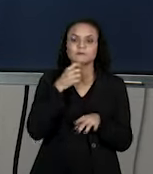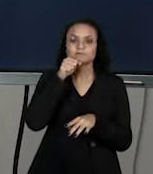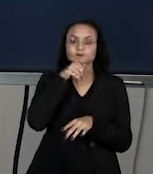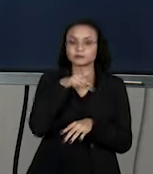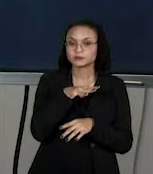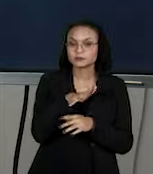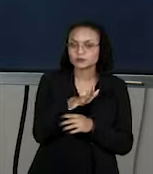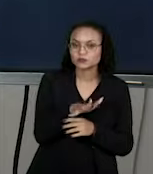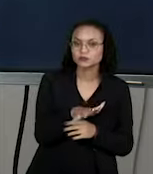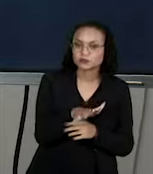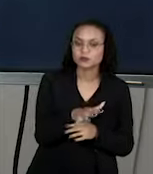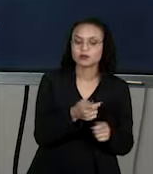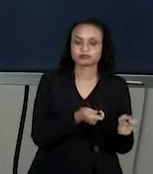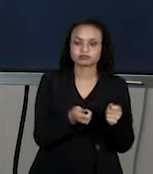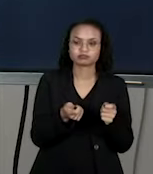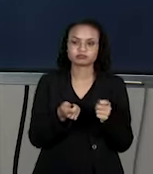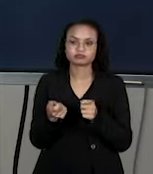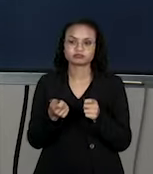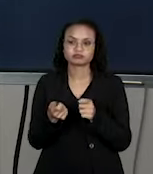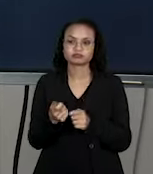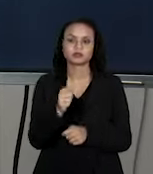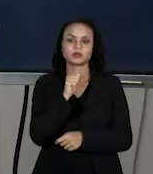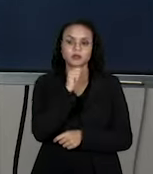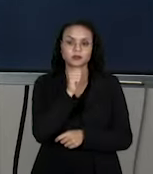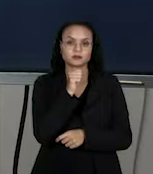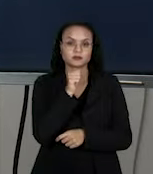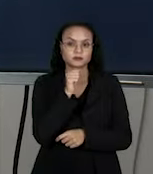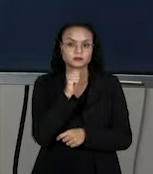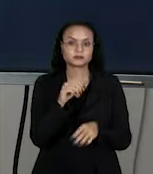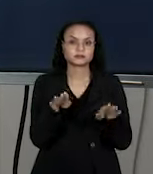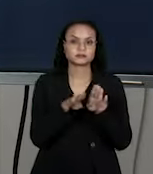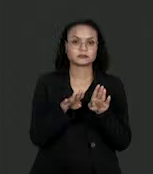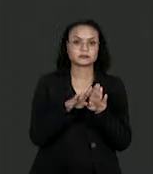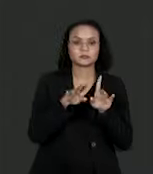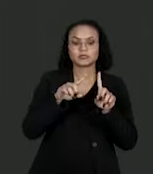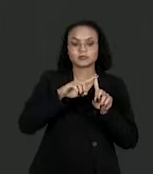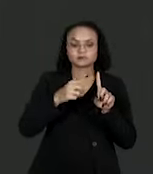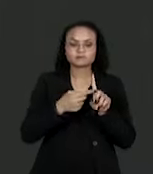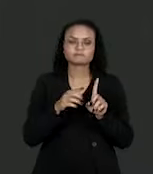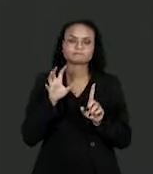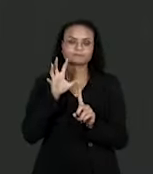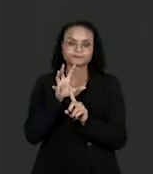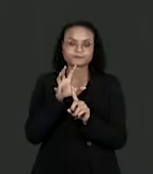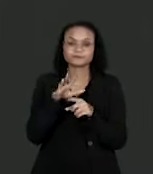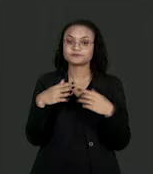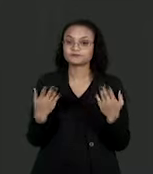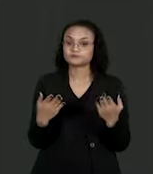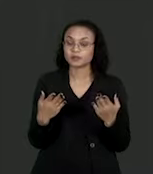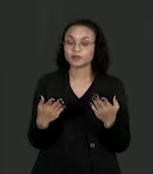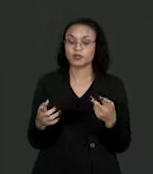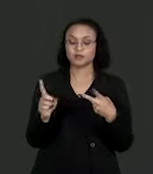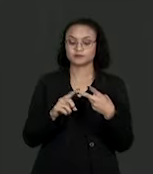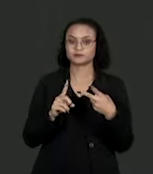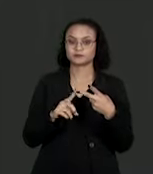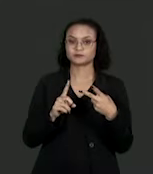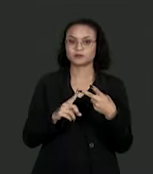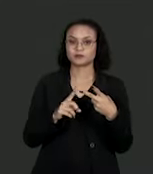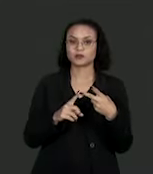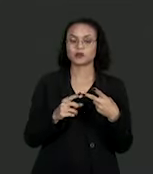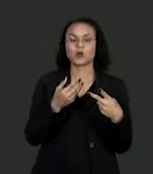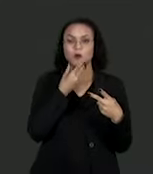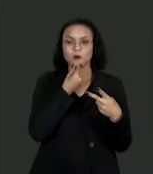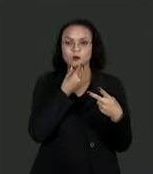fase gestacional. E já nos homens, os testículos são responsáveis por produzir a testosterona, que